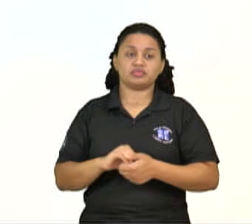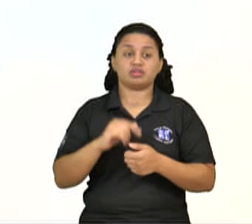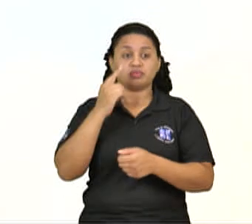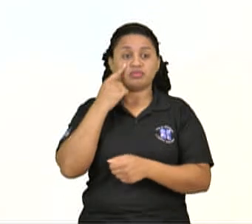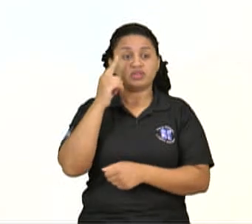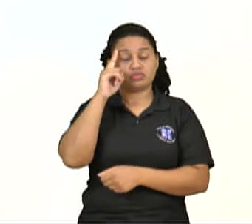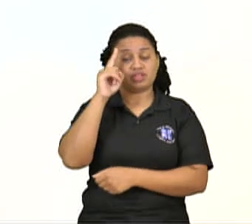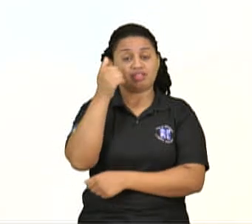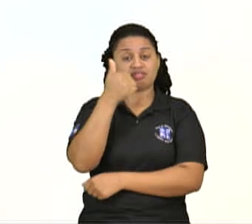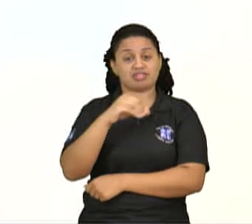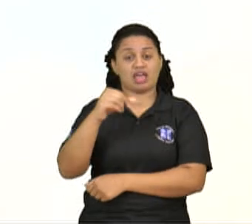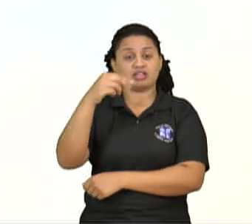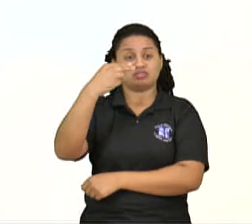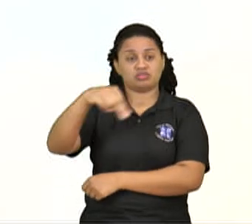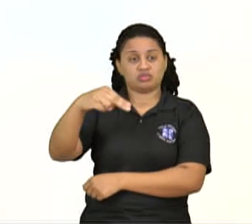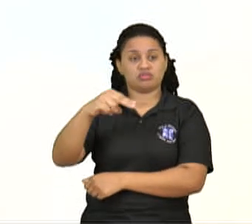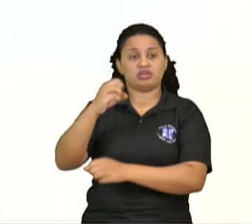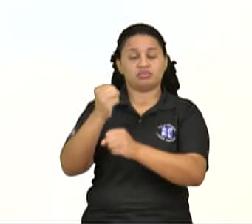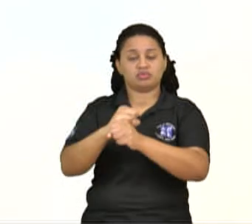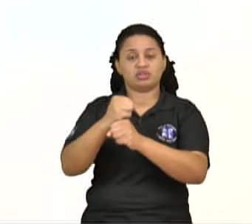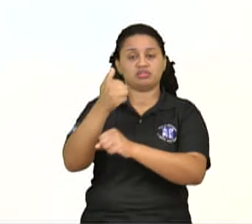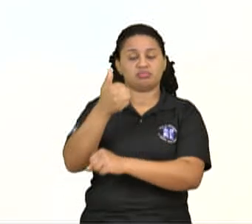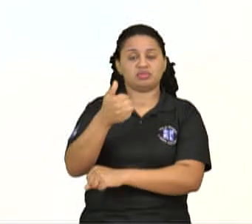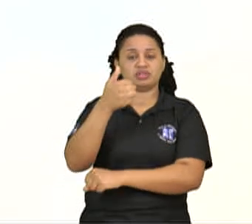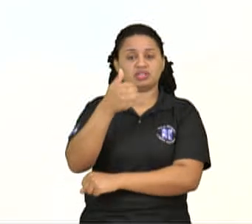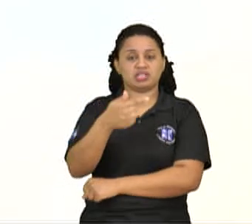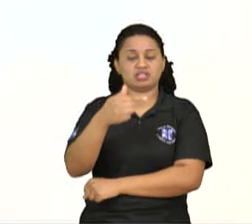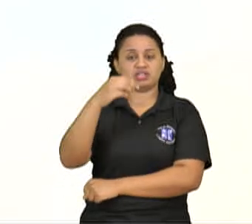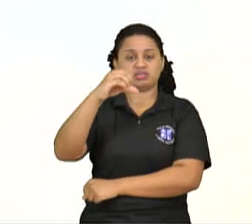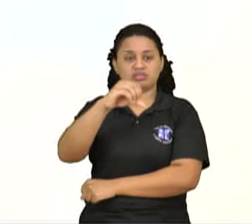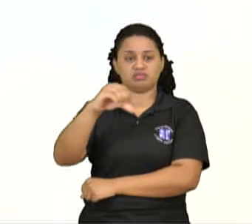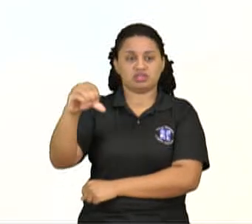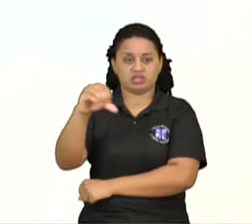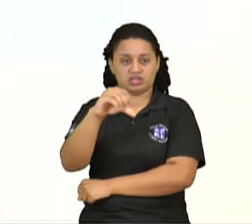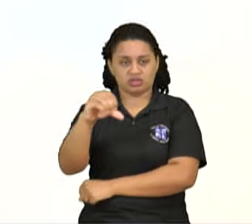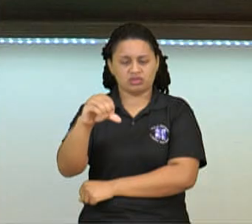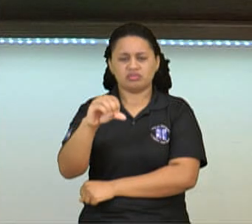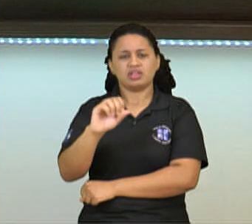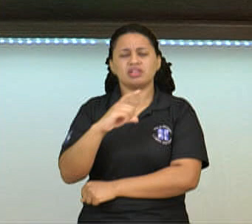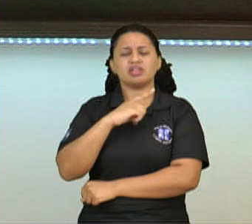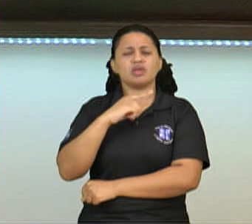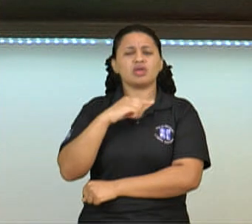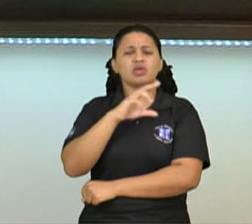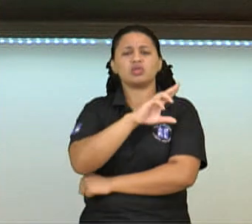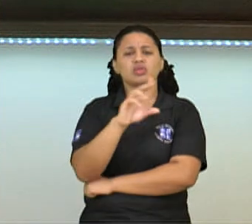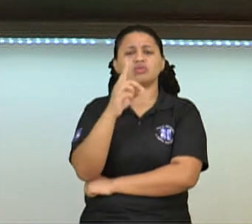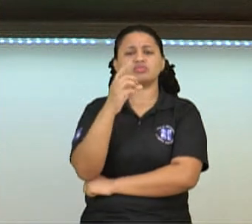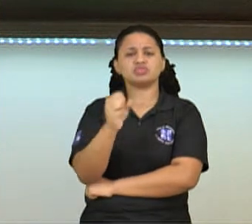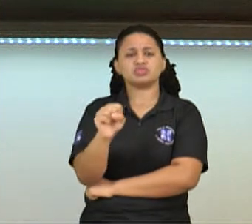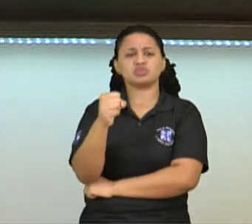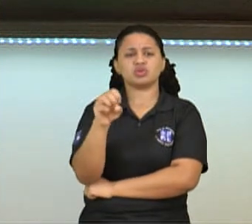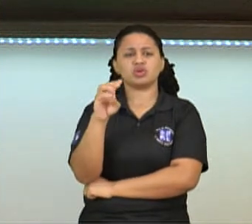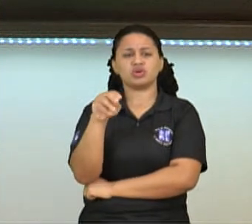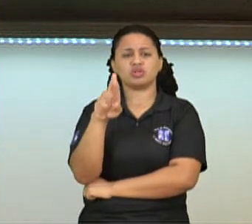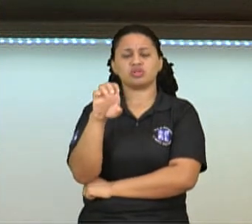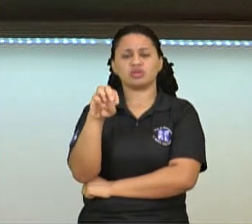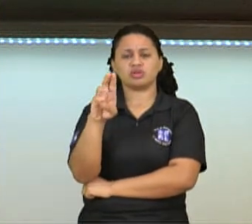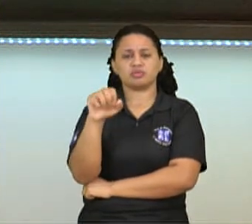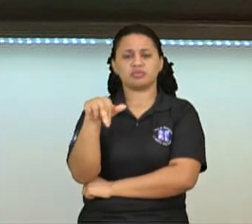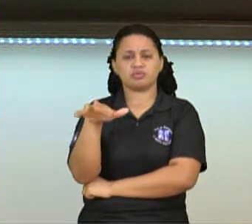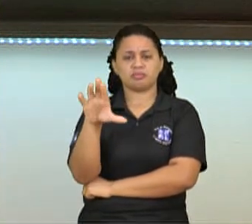de novembro de 1799, o chamado 18 Brumário, né, essa é uma data do calendário